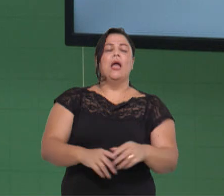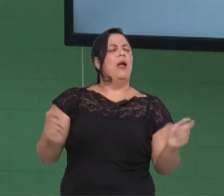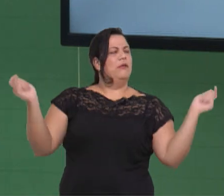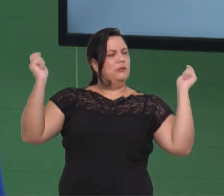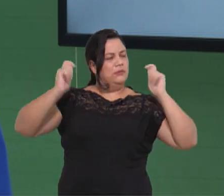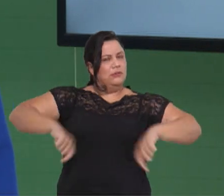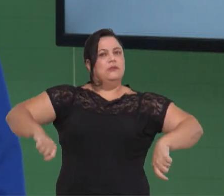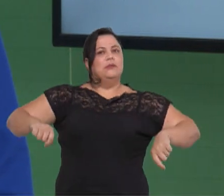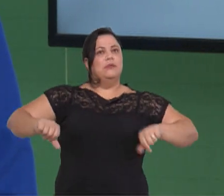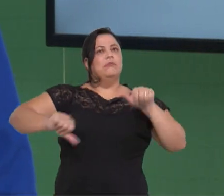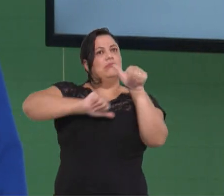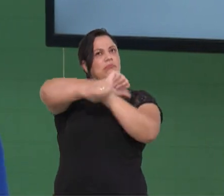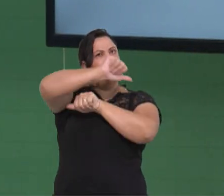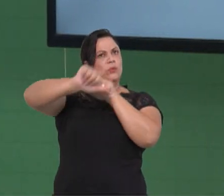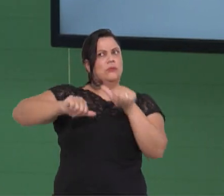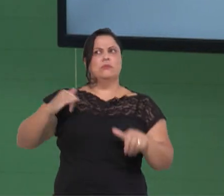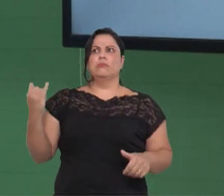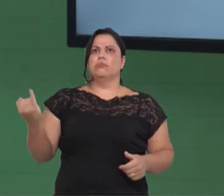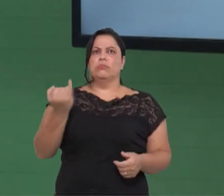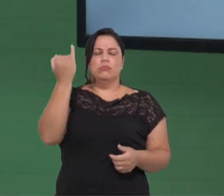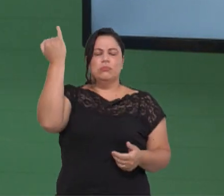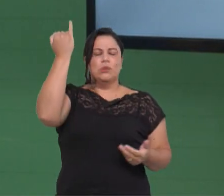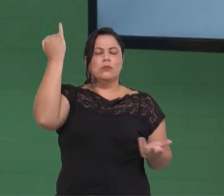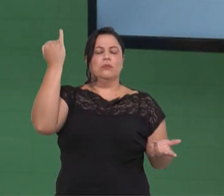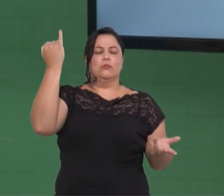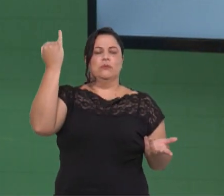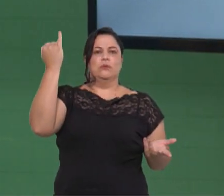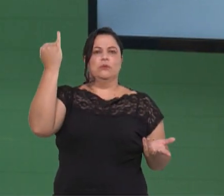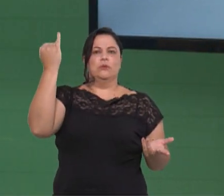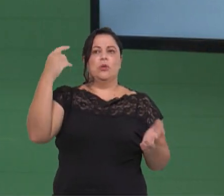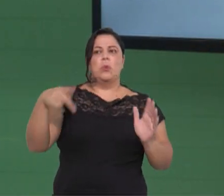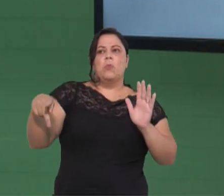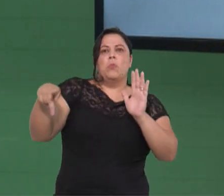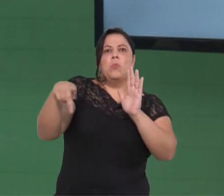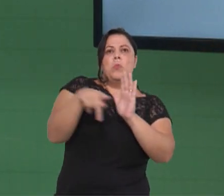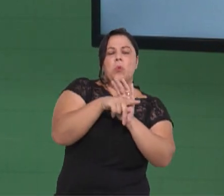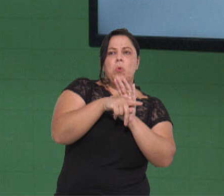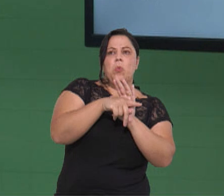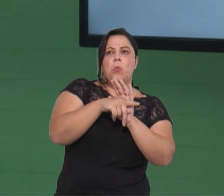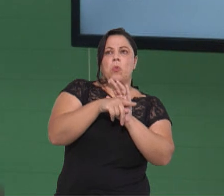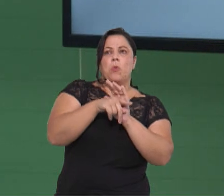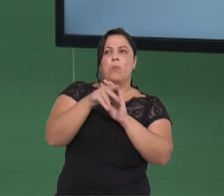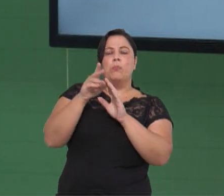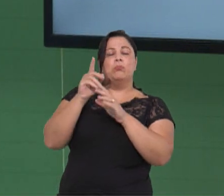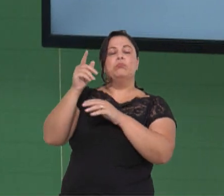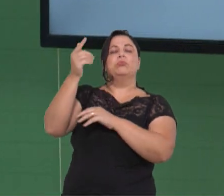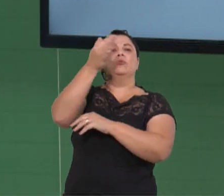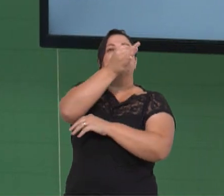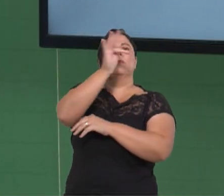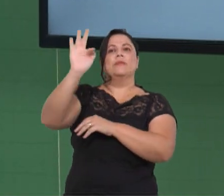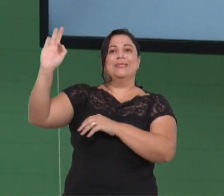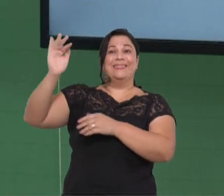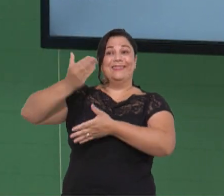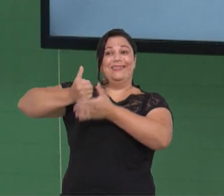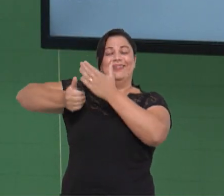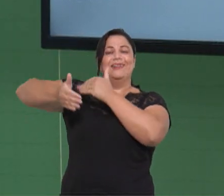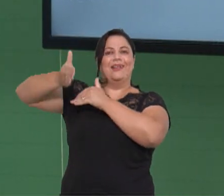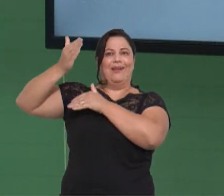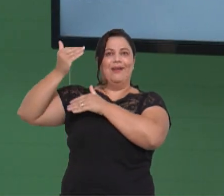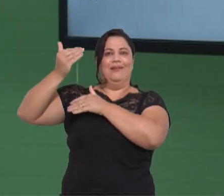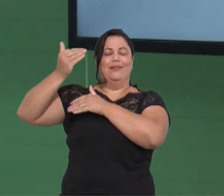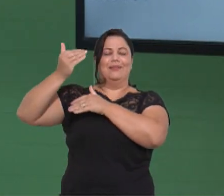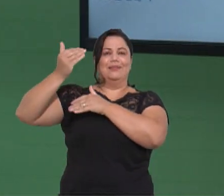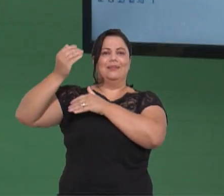de gestão do Estado Nacional francês, que antes era gestado por